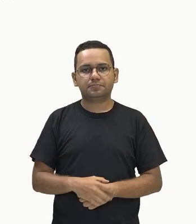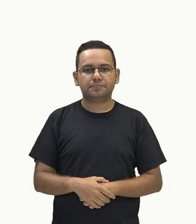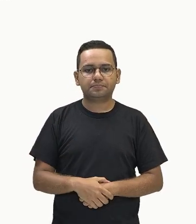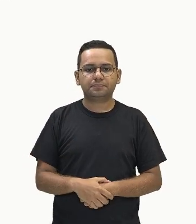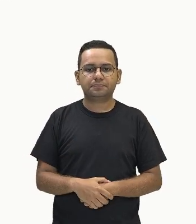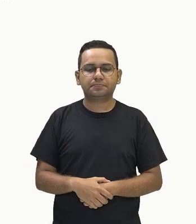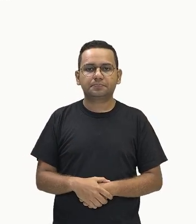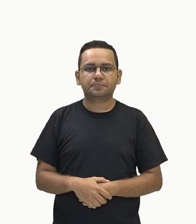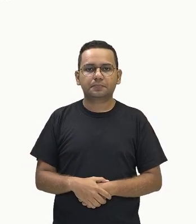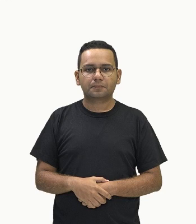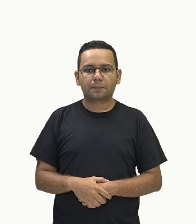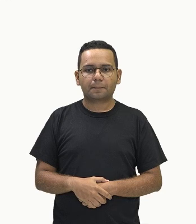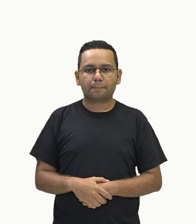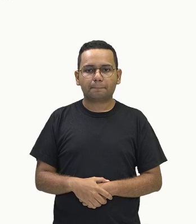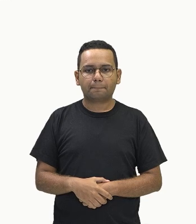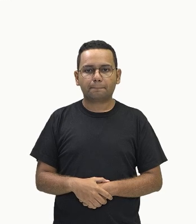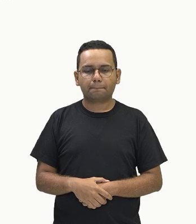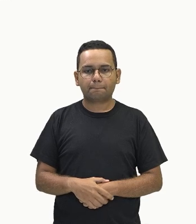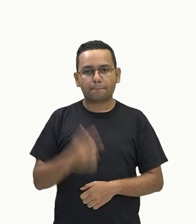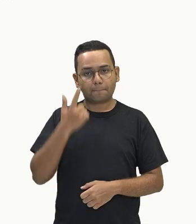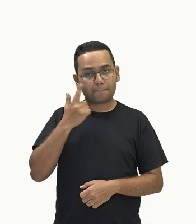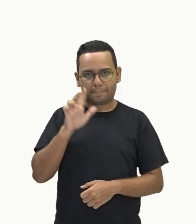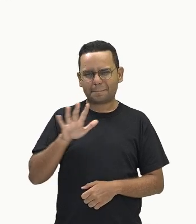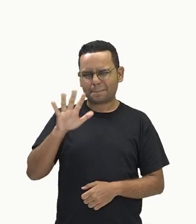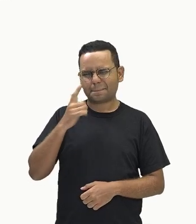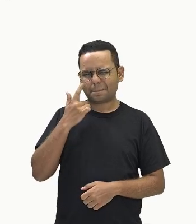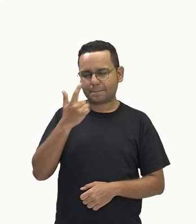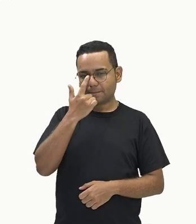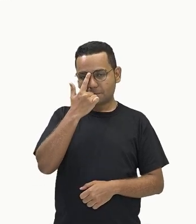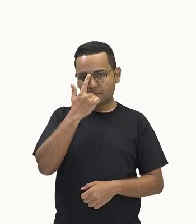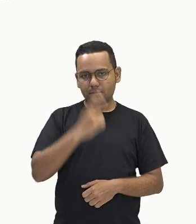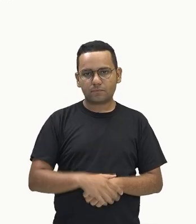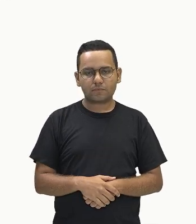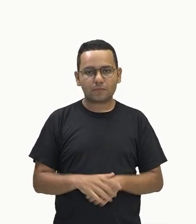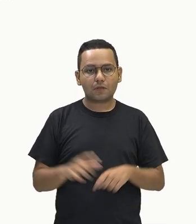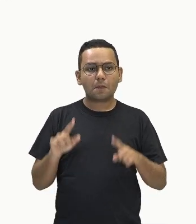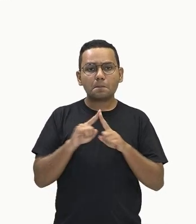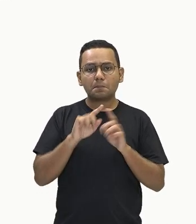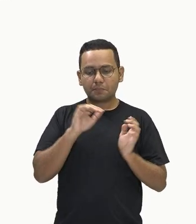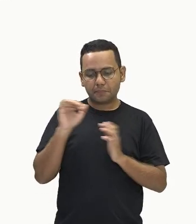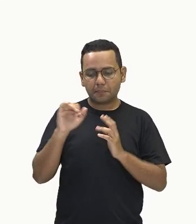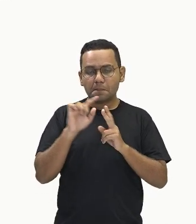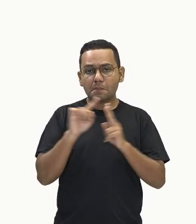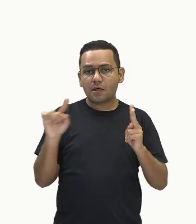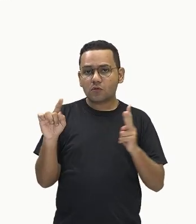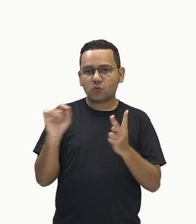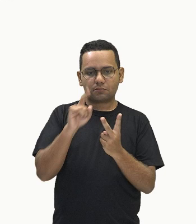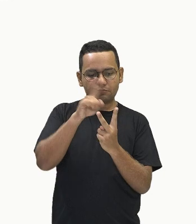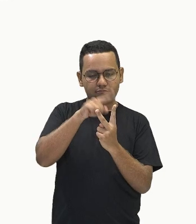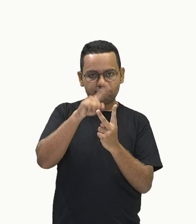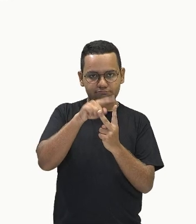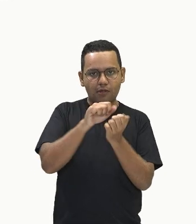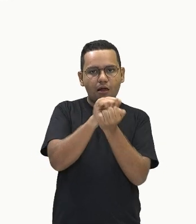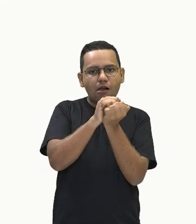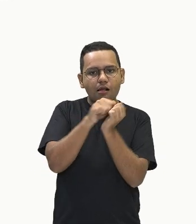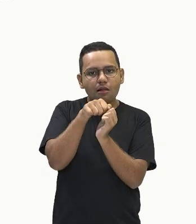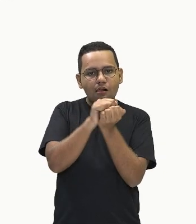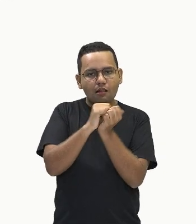quimo. Então, por ações mecânicas de